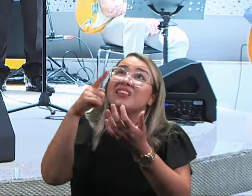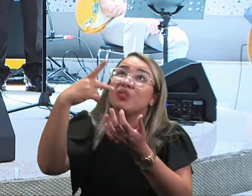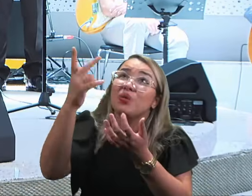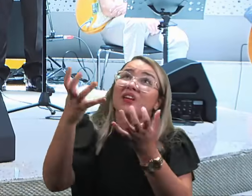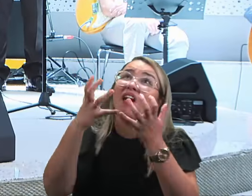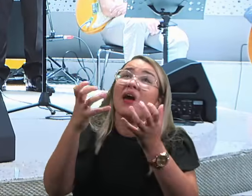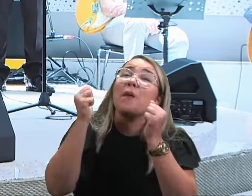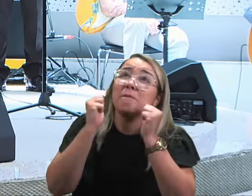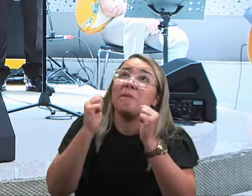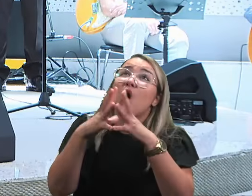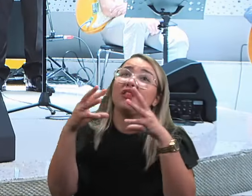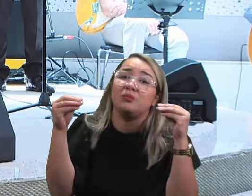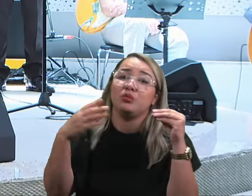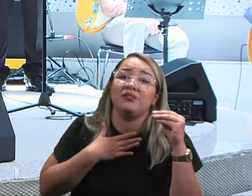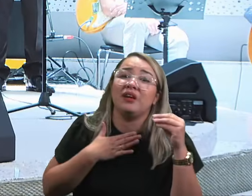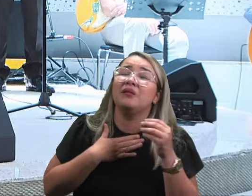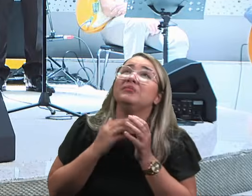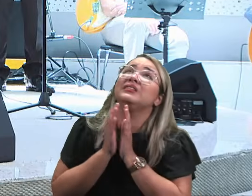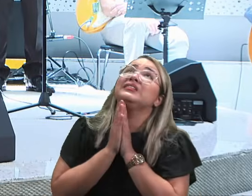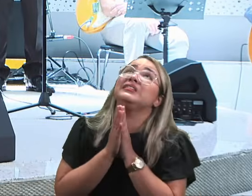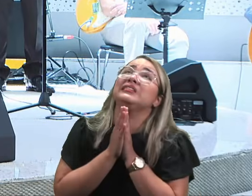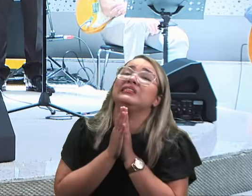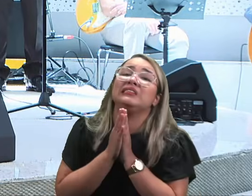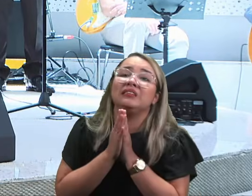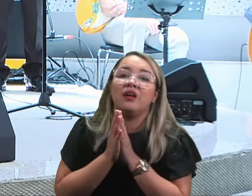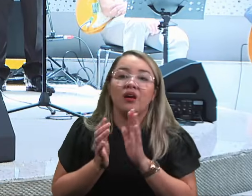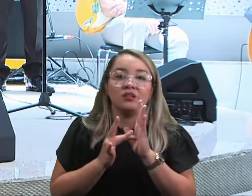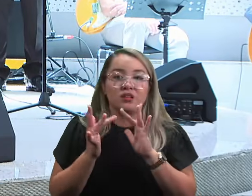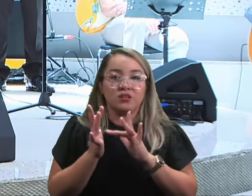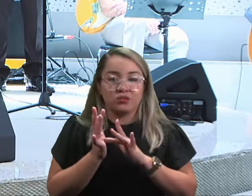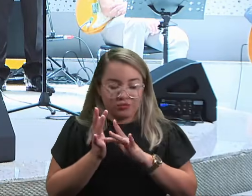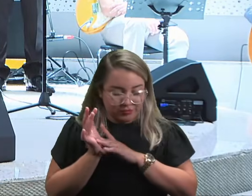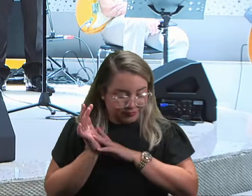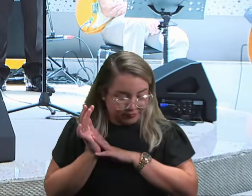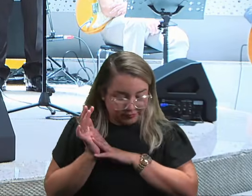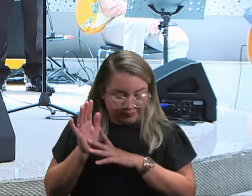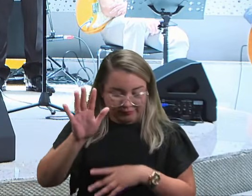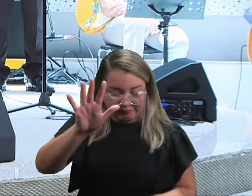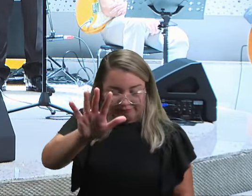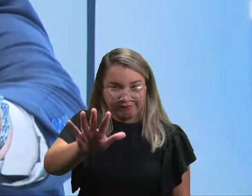tu podes me purificar. Jesus estendeu a mão,